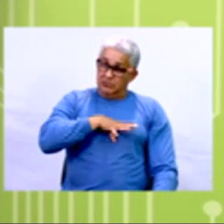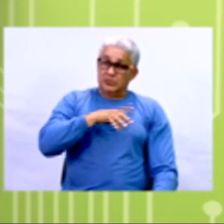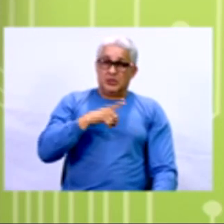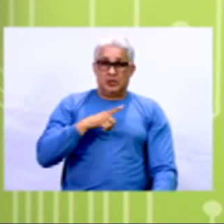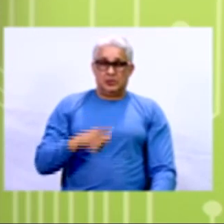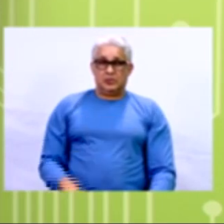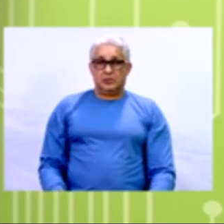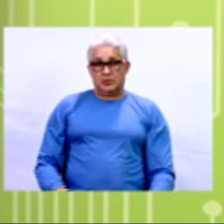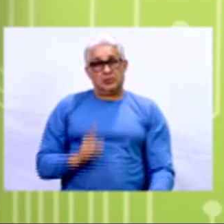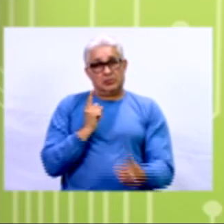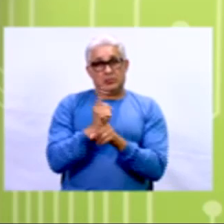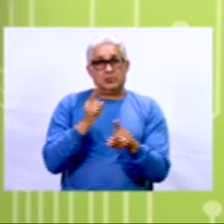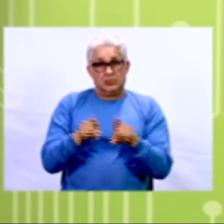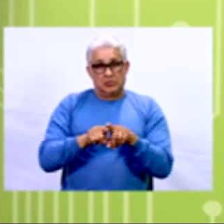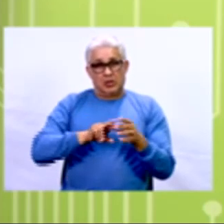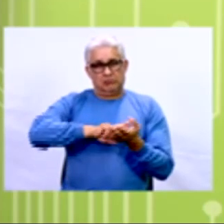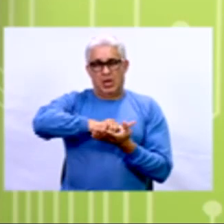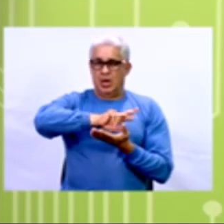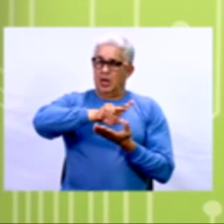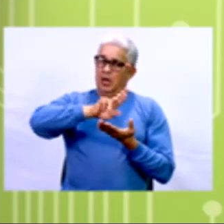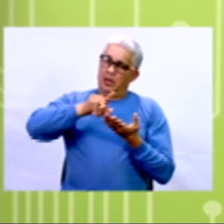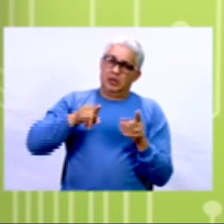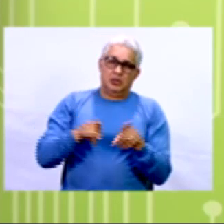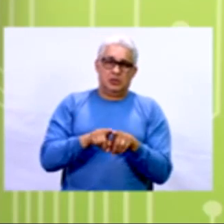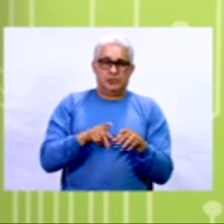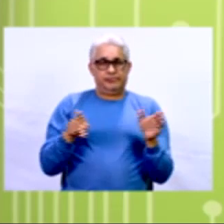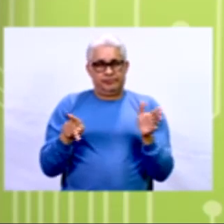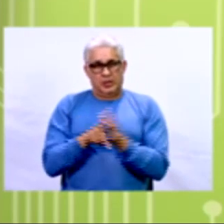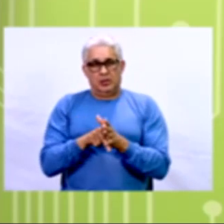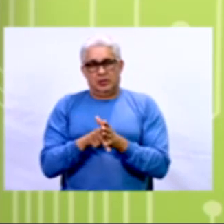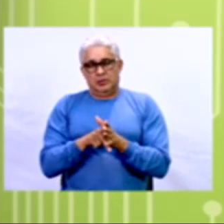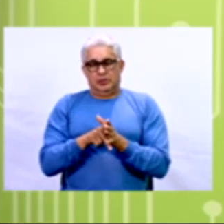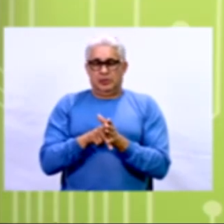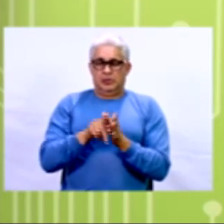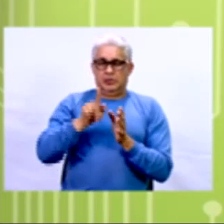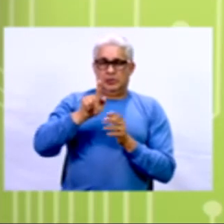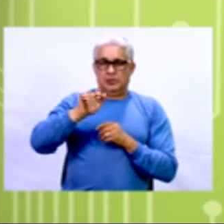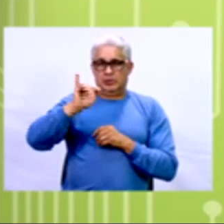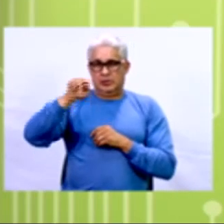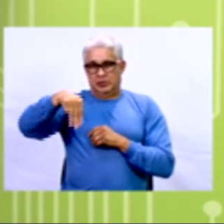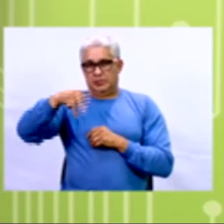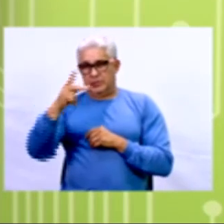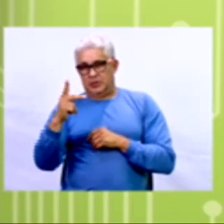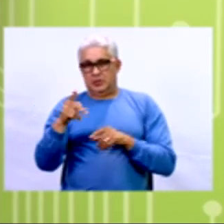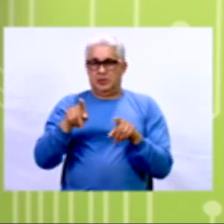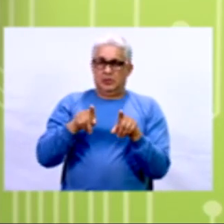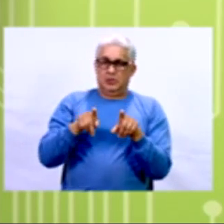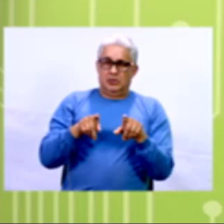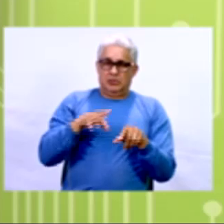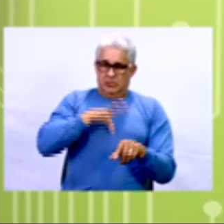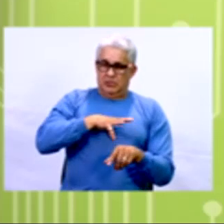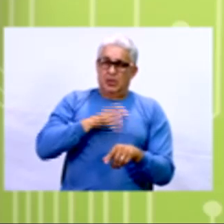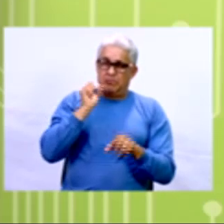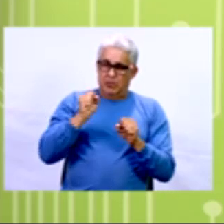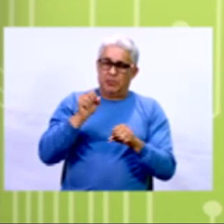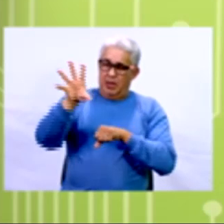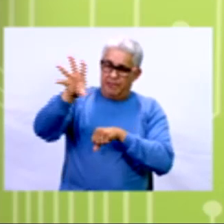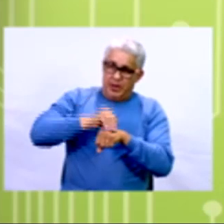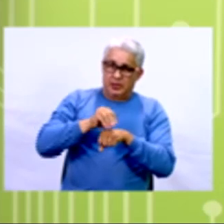vão encontrar vários tutoriais, vocês vão encontrar o próprio GIMP em português, que vocês podem baixar e instalar,